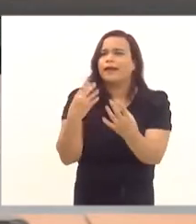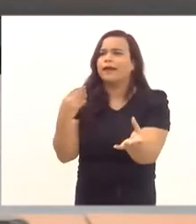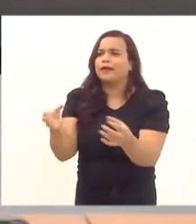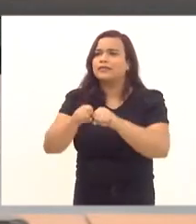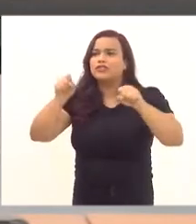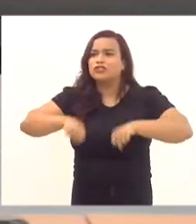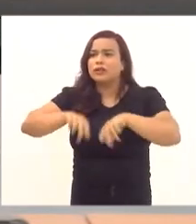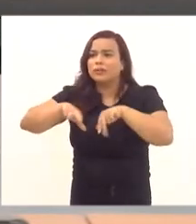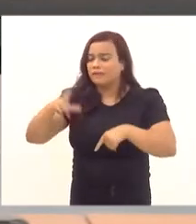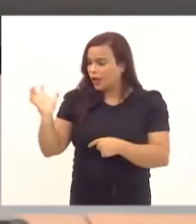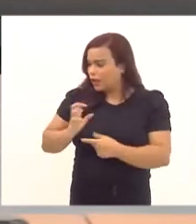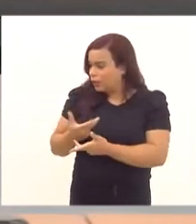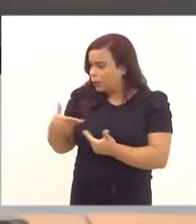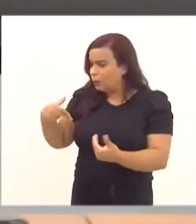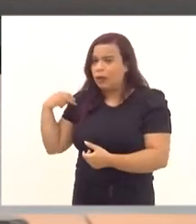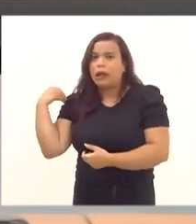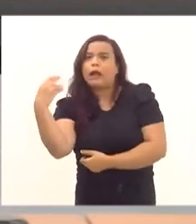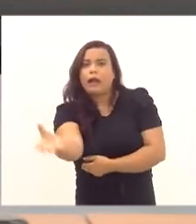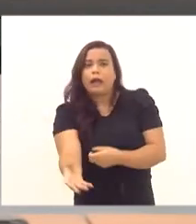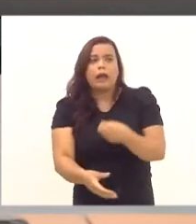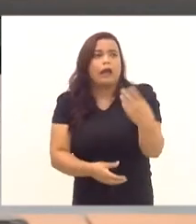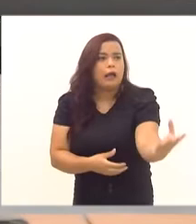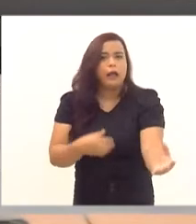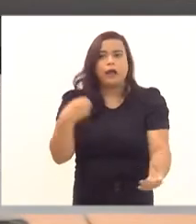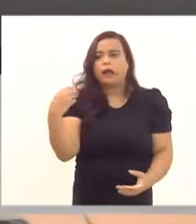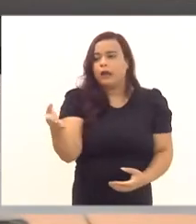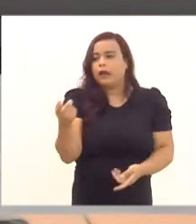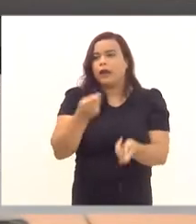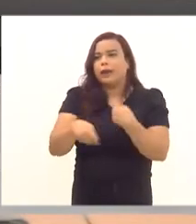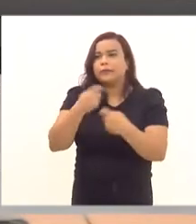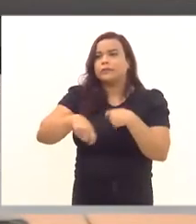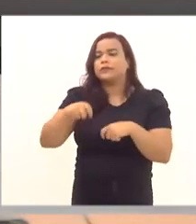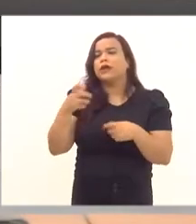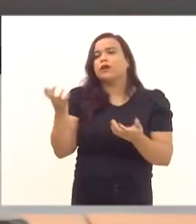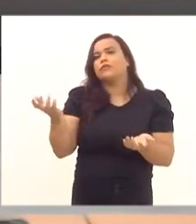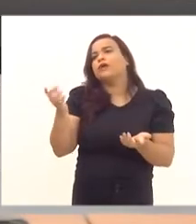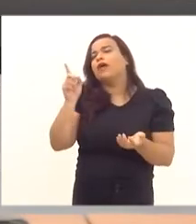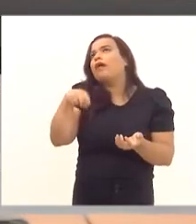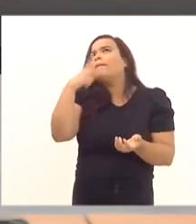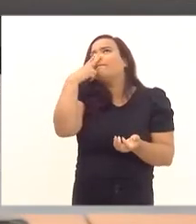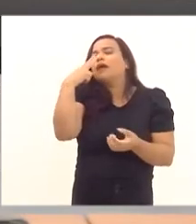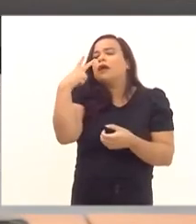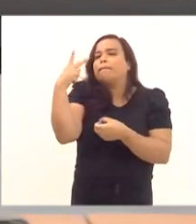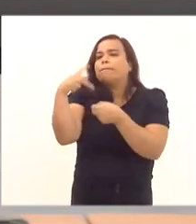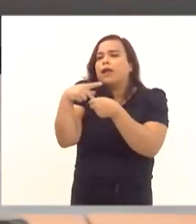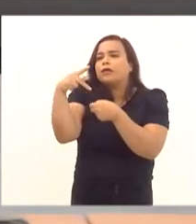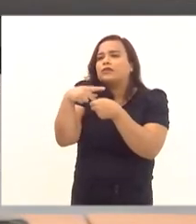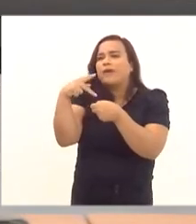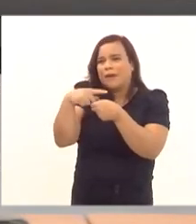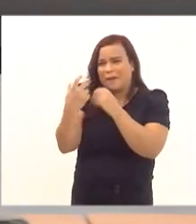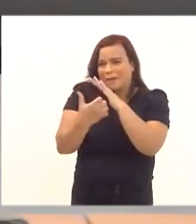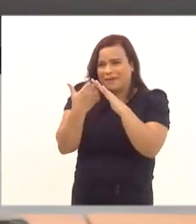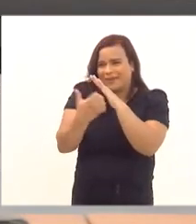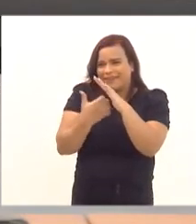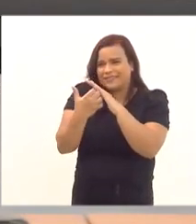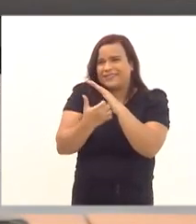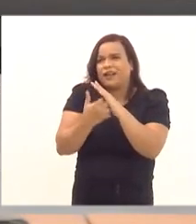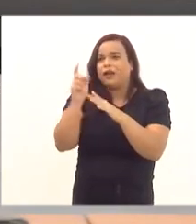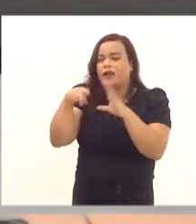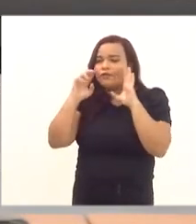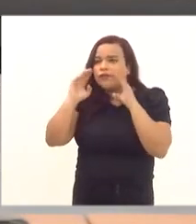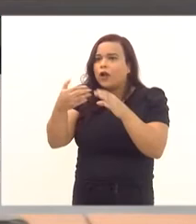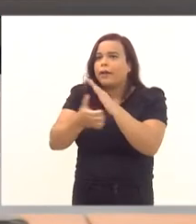riqueza e potencialidades estratégicas ao controle do Capital internacional é Petrobras transformada em uma empresa única e exclusivamente